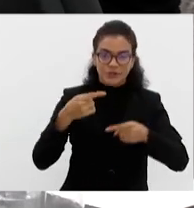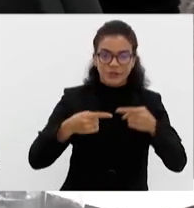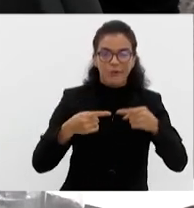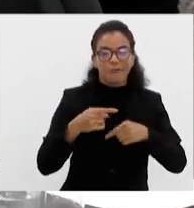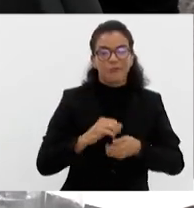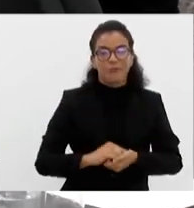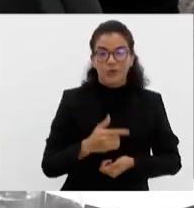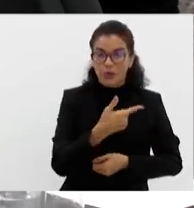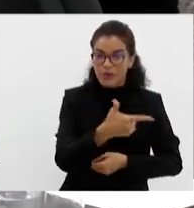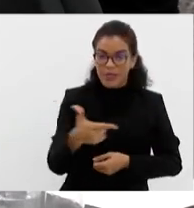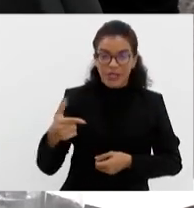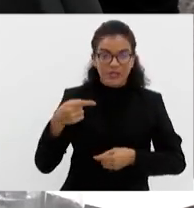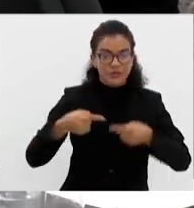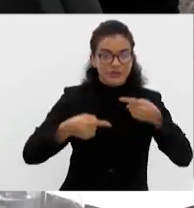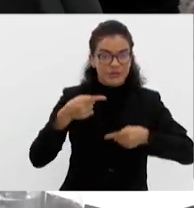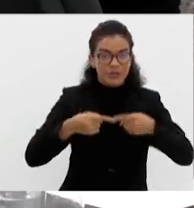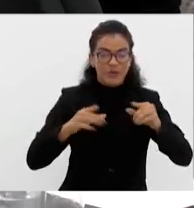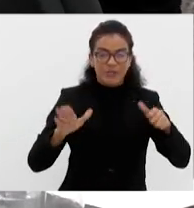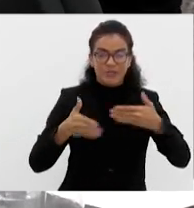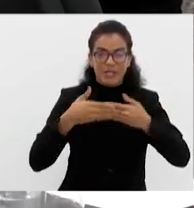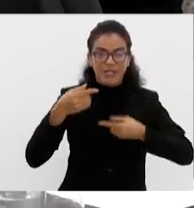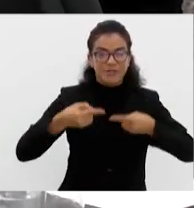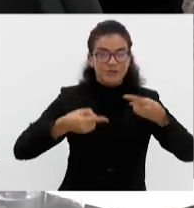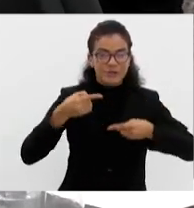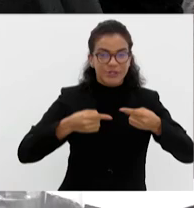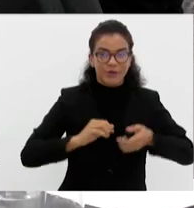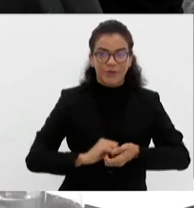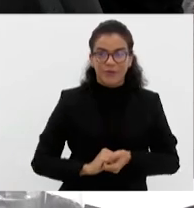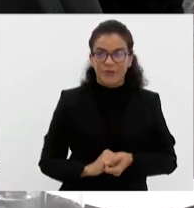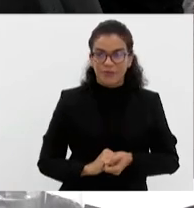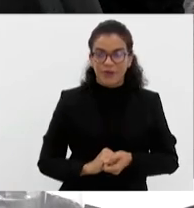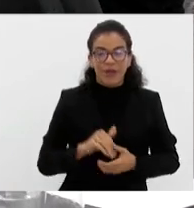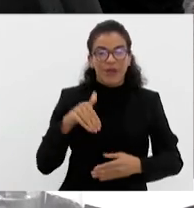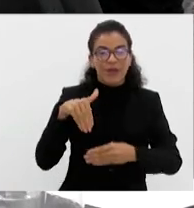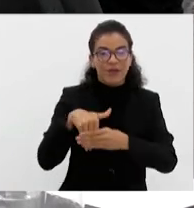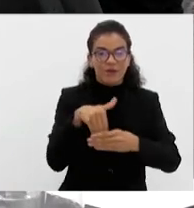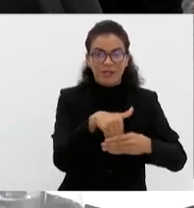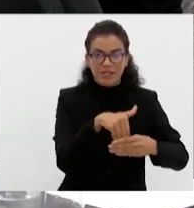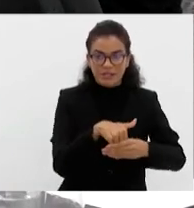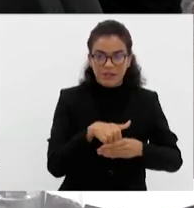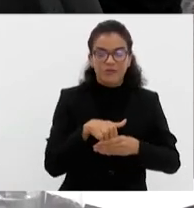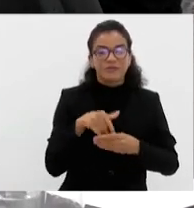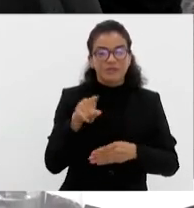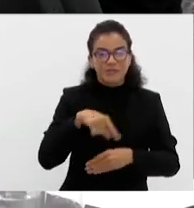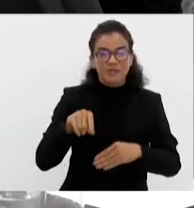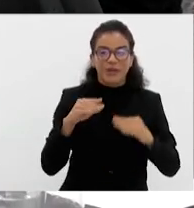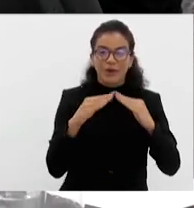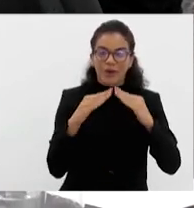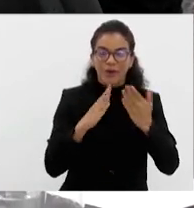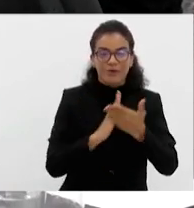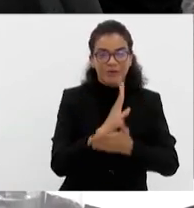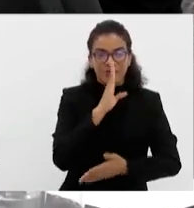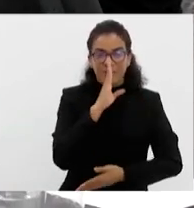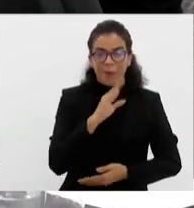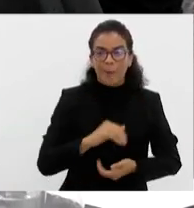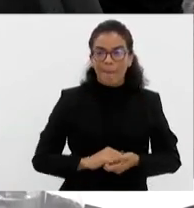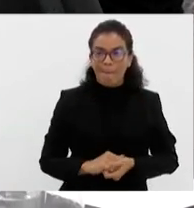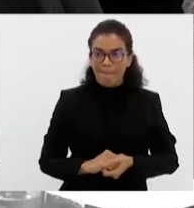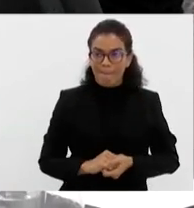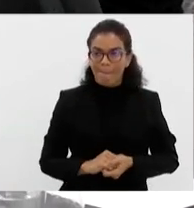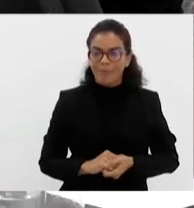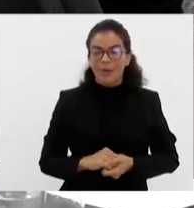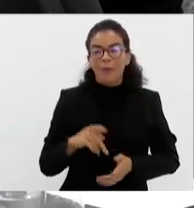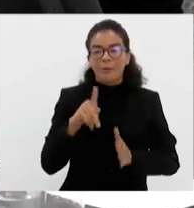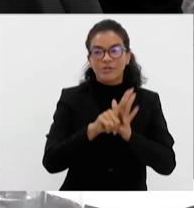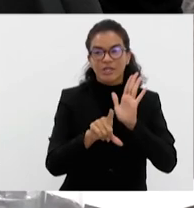Não havendo quem queira discutir, encerrada a discussão, em votação, os senhores que aprovam permaneçam como estão, aprovado.